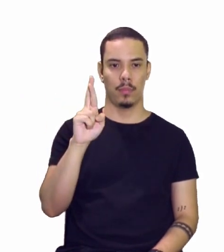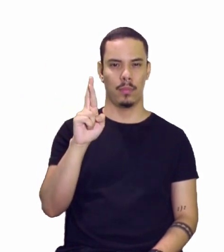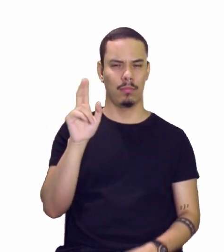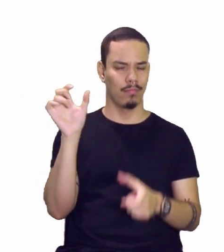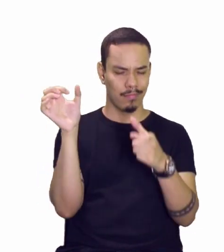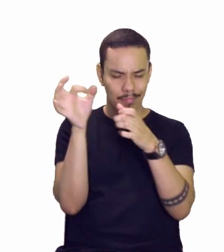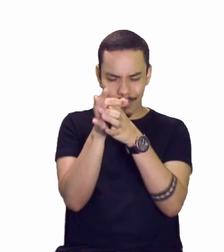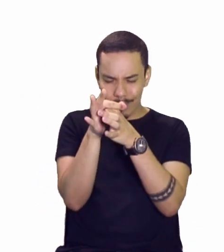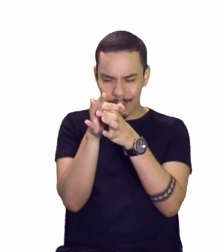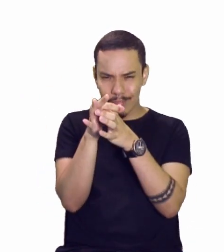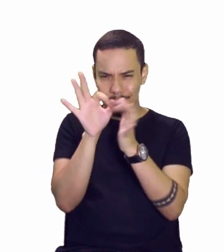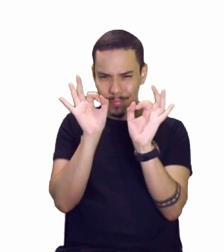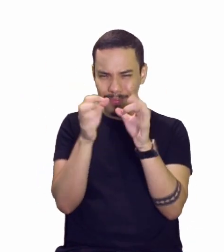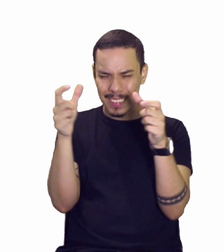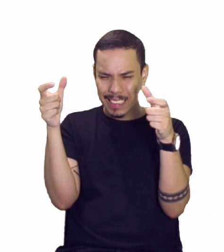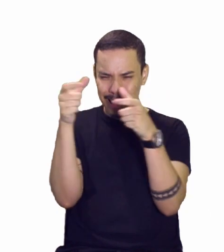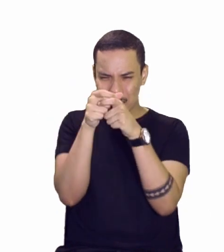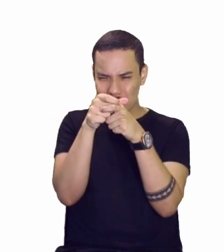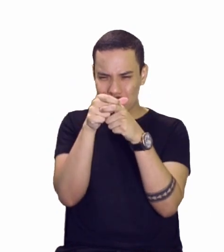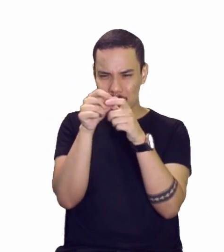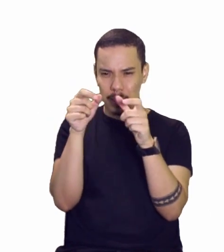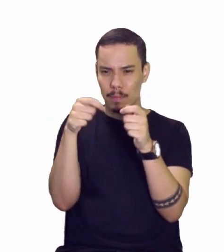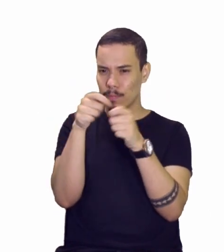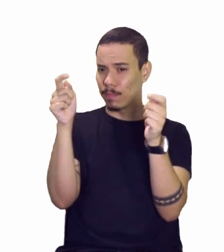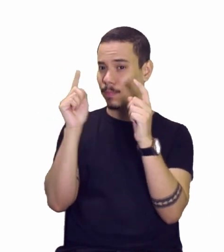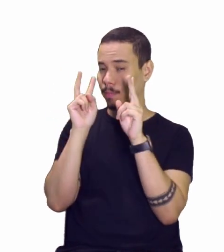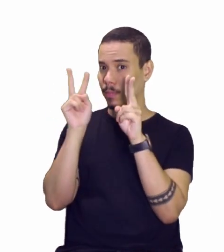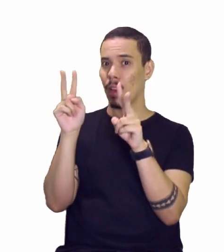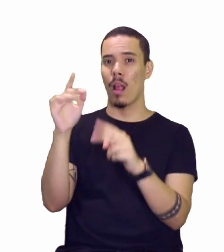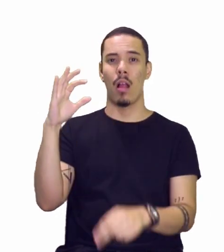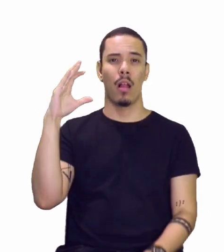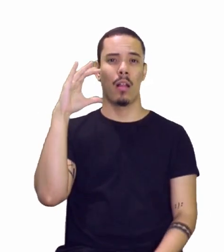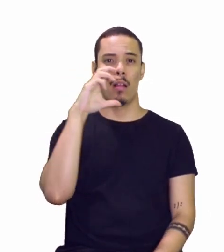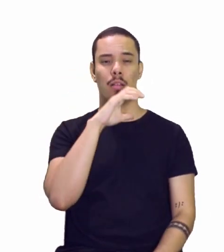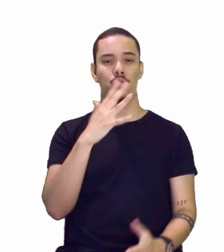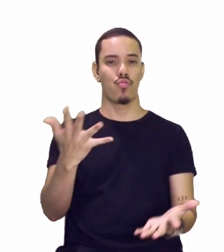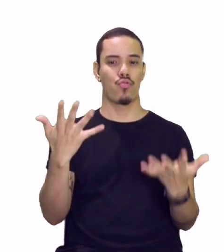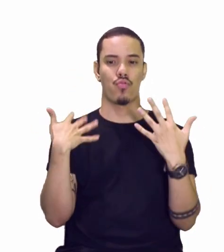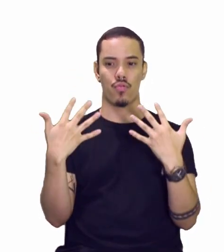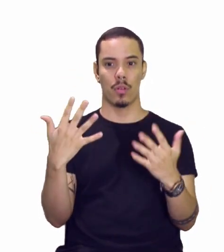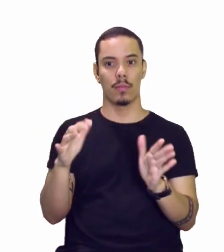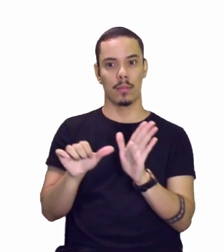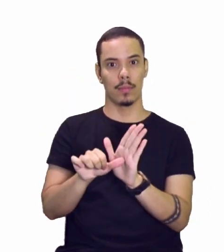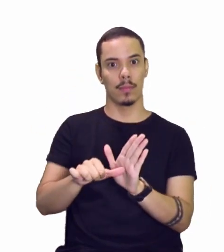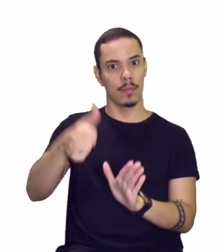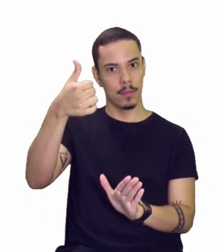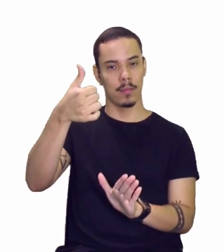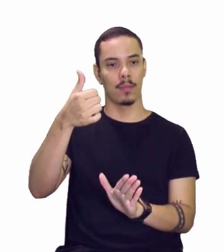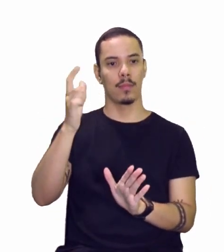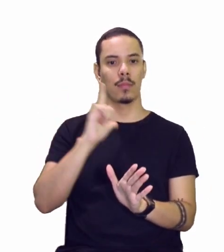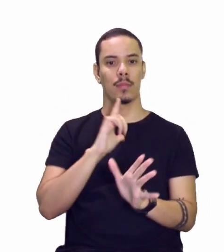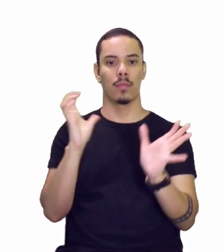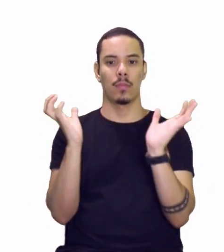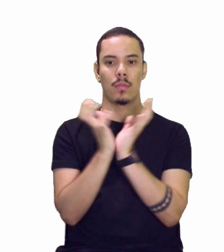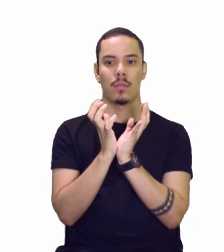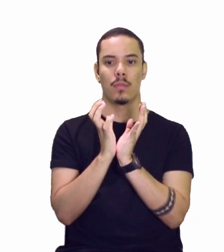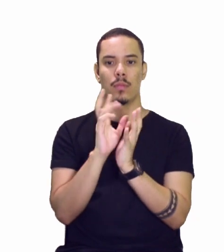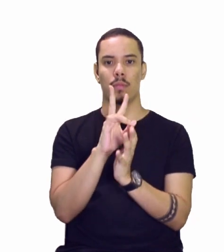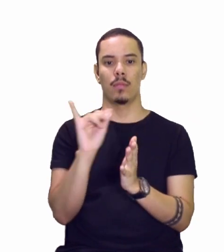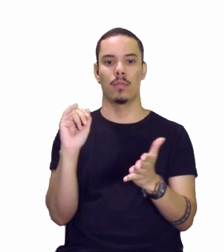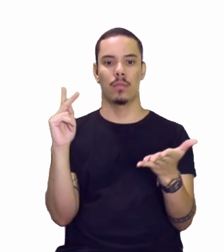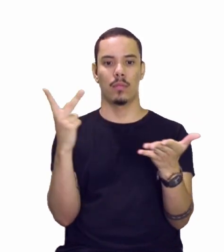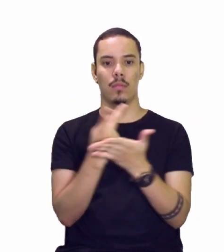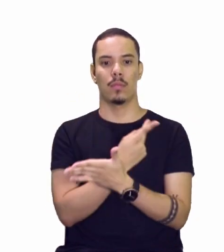muito pequenininho, né, Vitor? Pequenininho, pequenininho. Ainda é quente lá. É a primeira vez, Vitor, que na Copa do Mundo vai